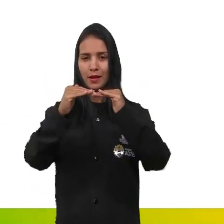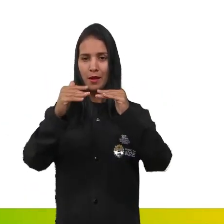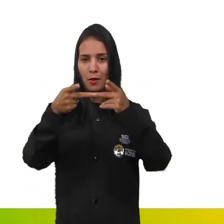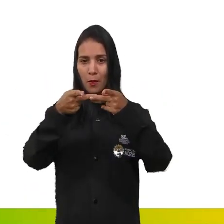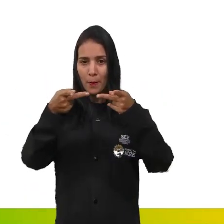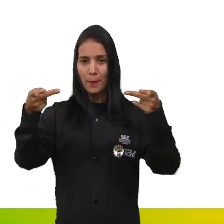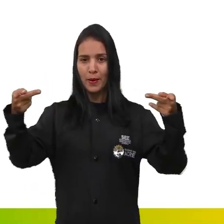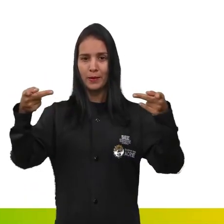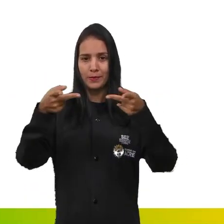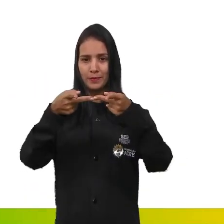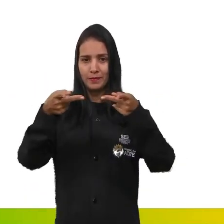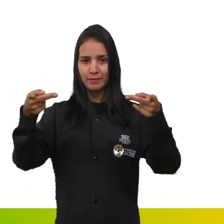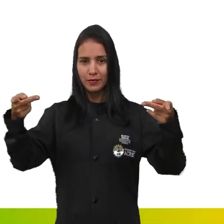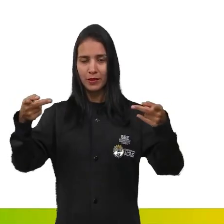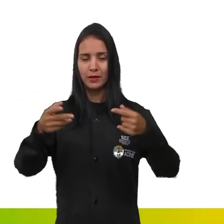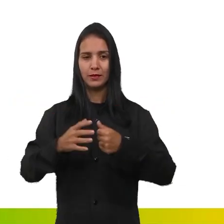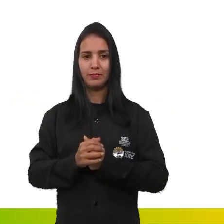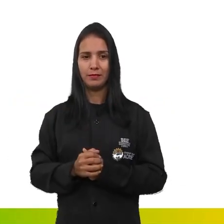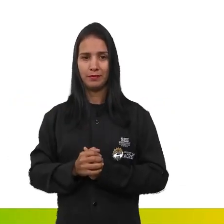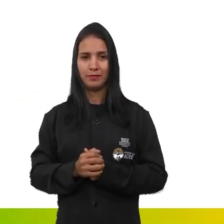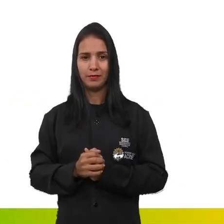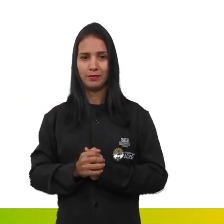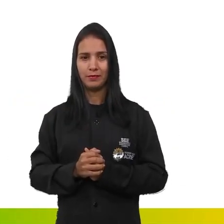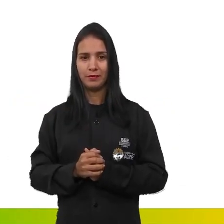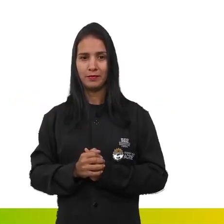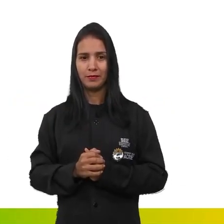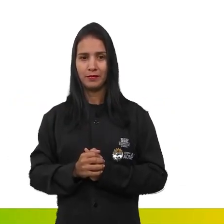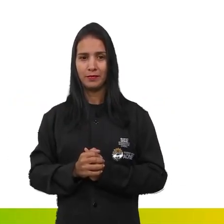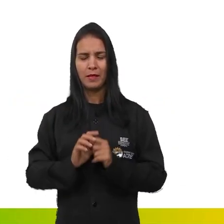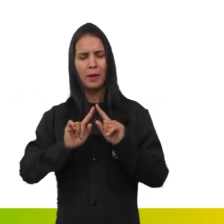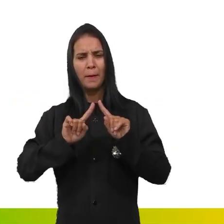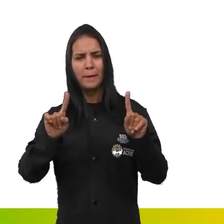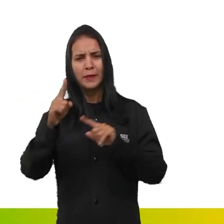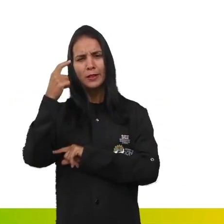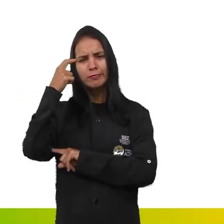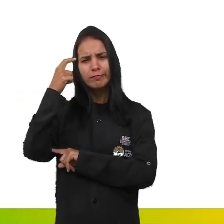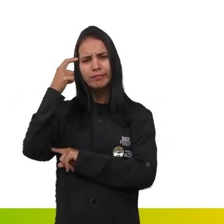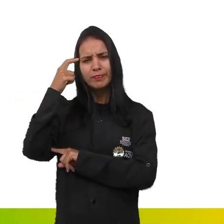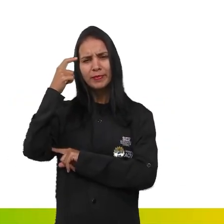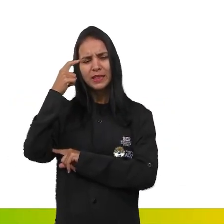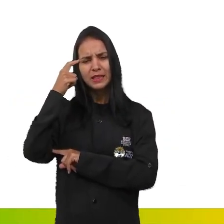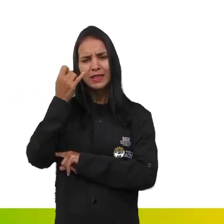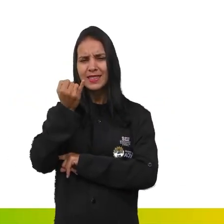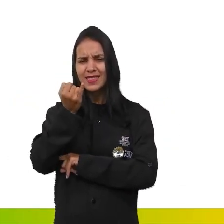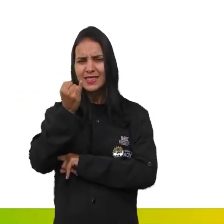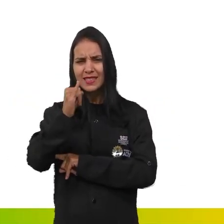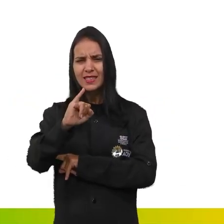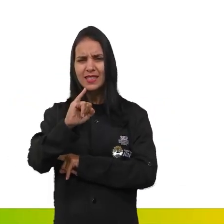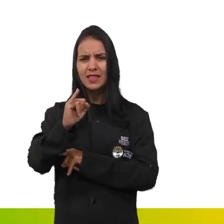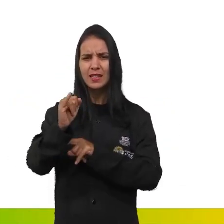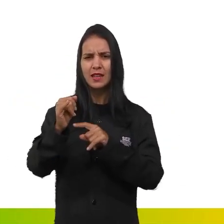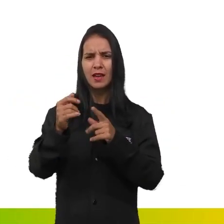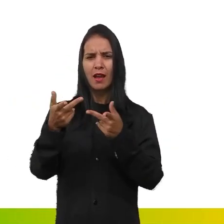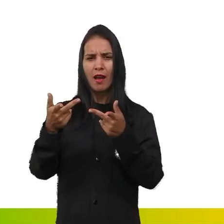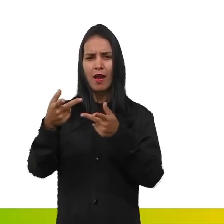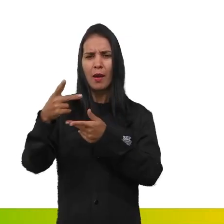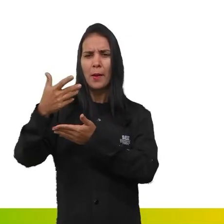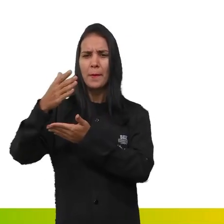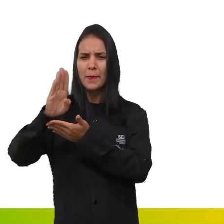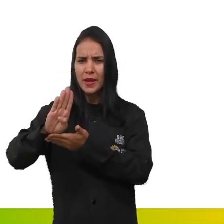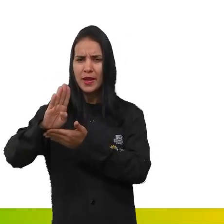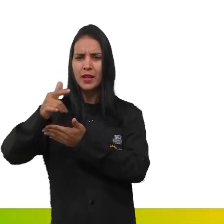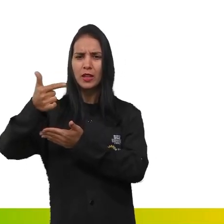E se eu tiver a sorte de que essa intersecção aqui do plano beta com os